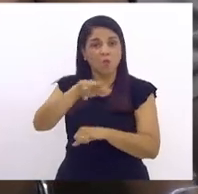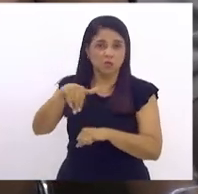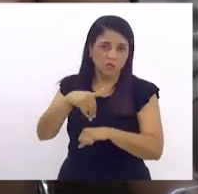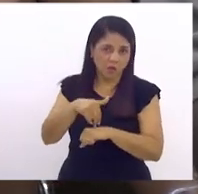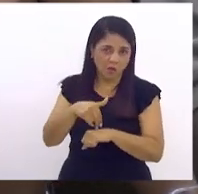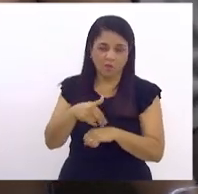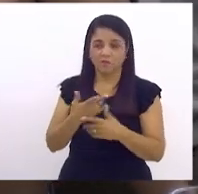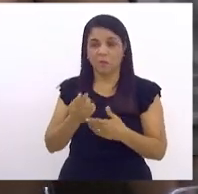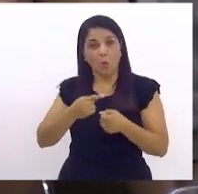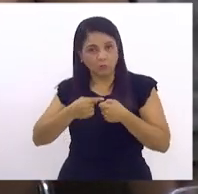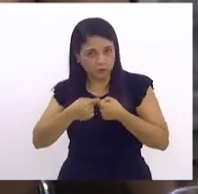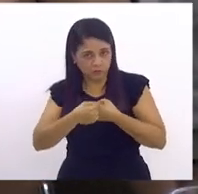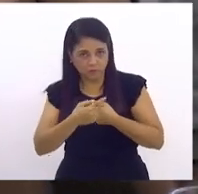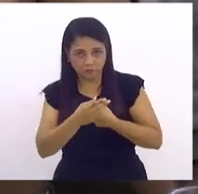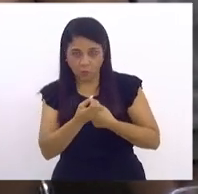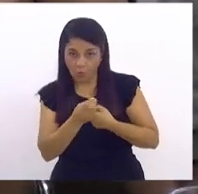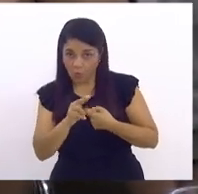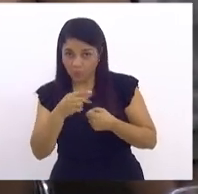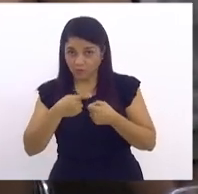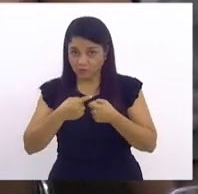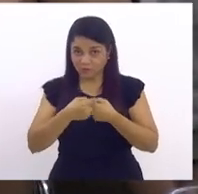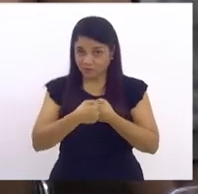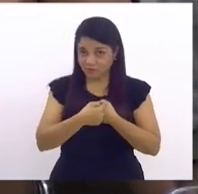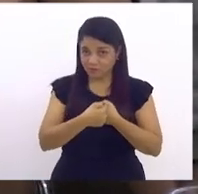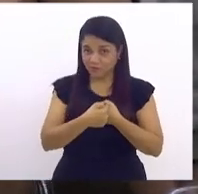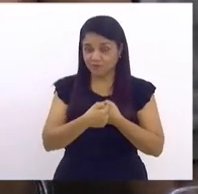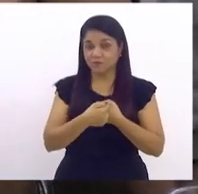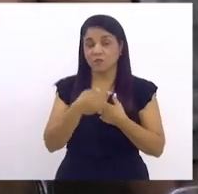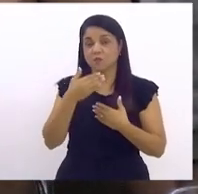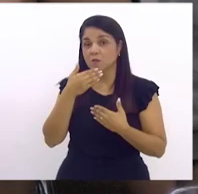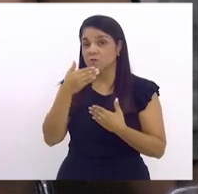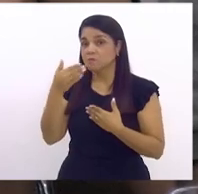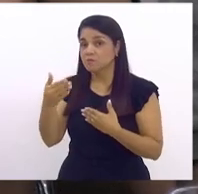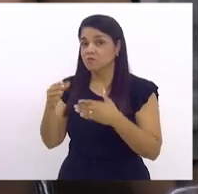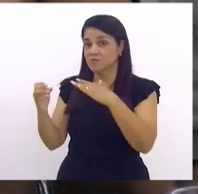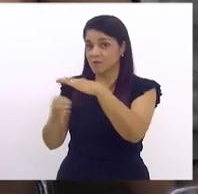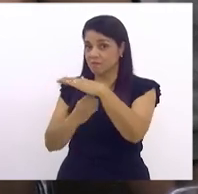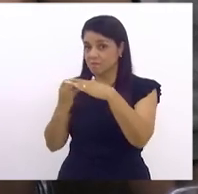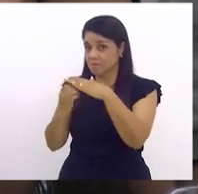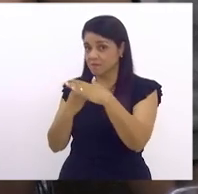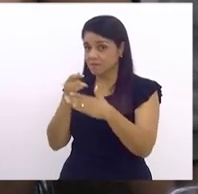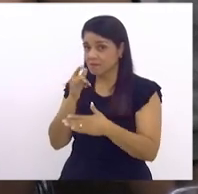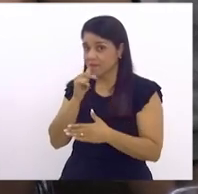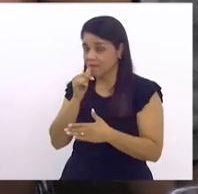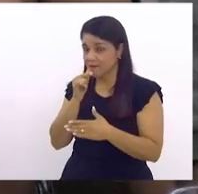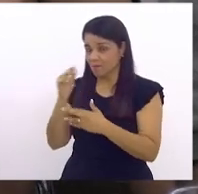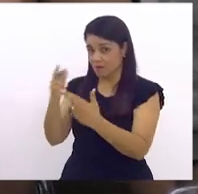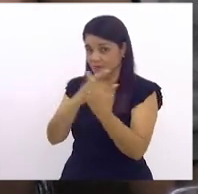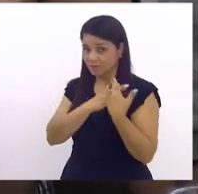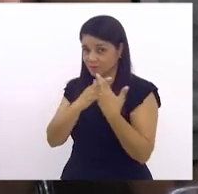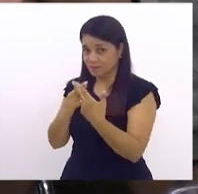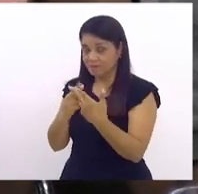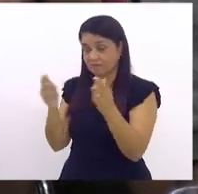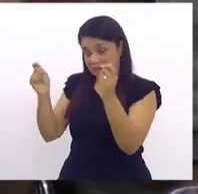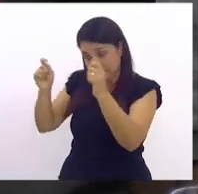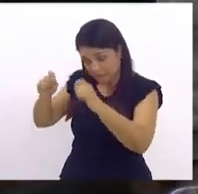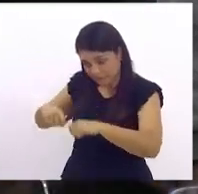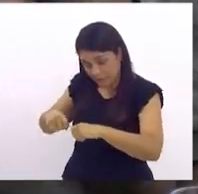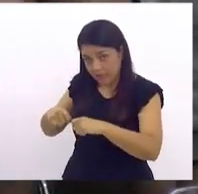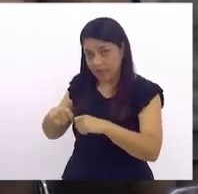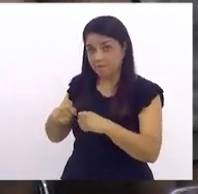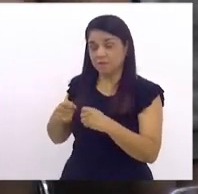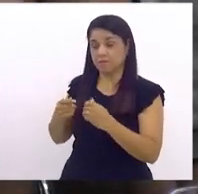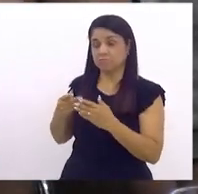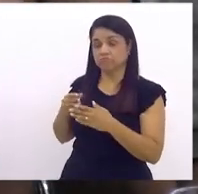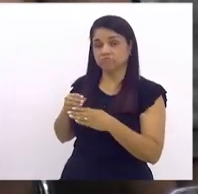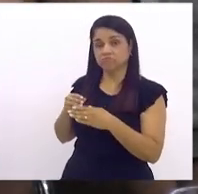ela tem que pedir à concessionária de água da região se ela tem capacidade de abastecer aquele